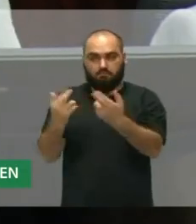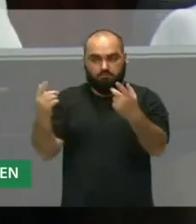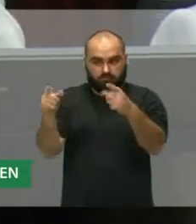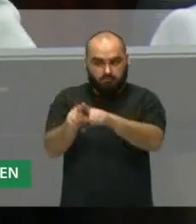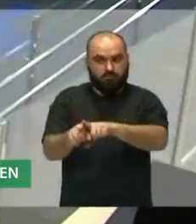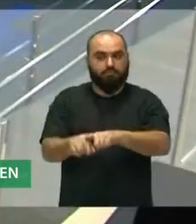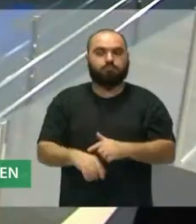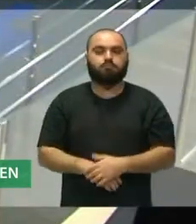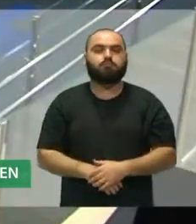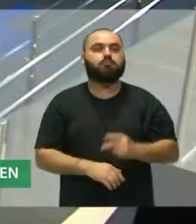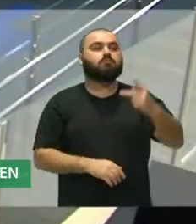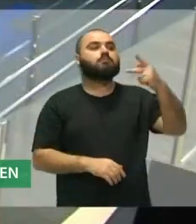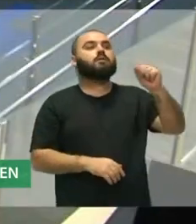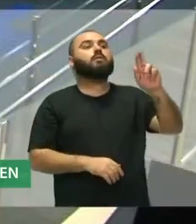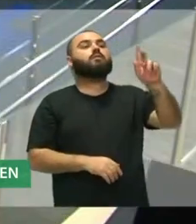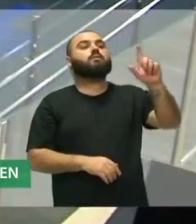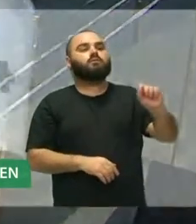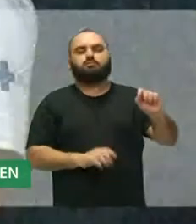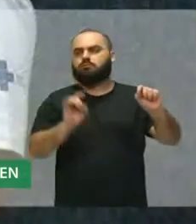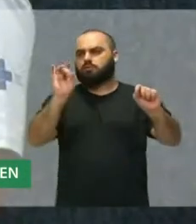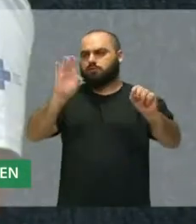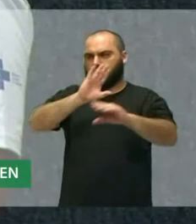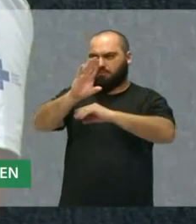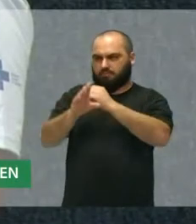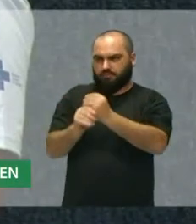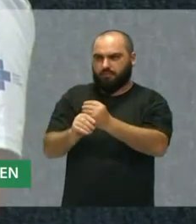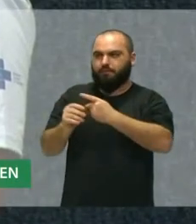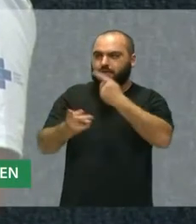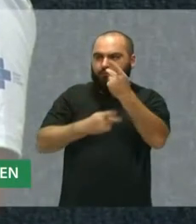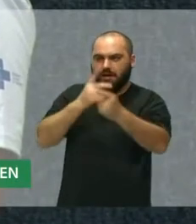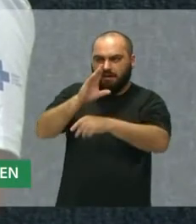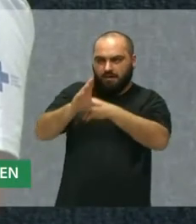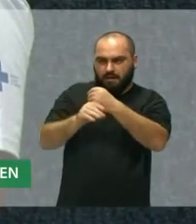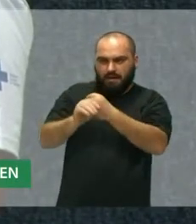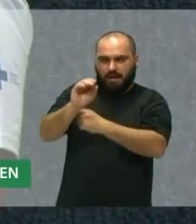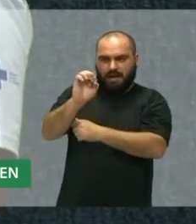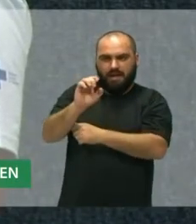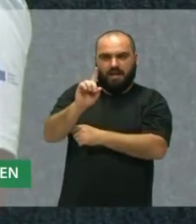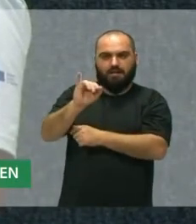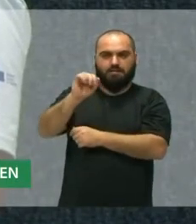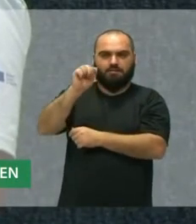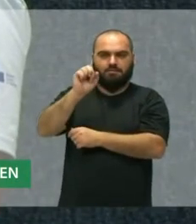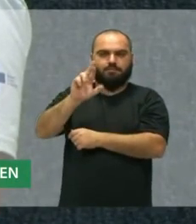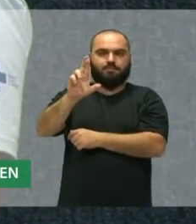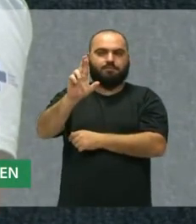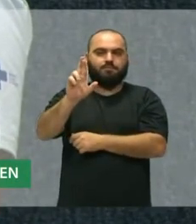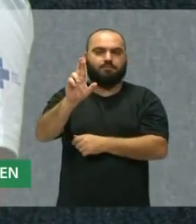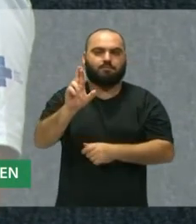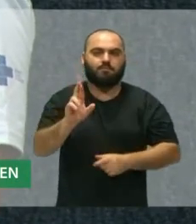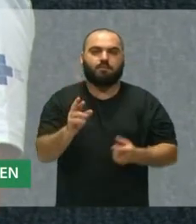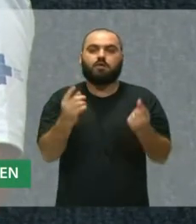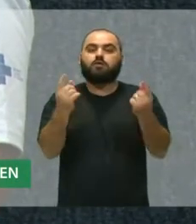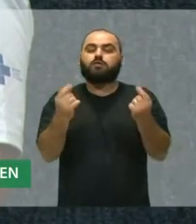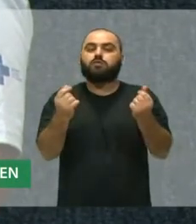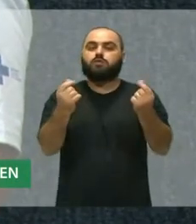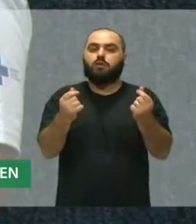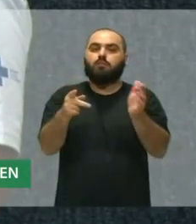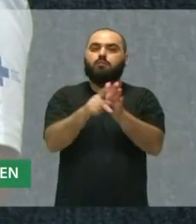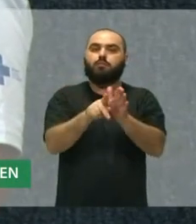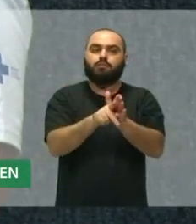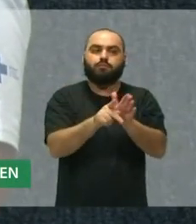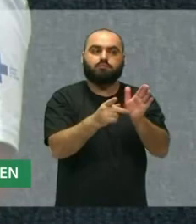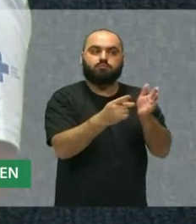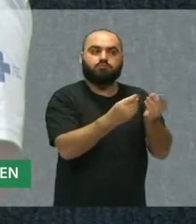não, Paulo? Eu só queria complementar a fala do Edmar com os dados do Conselho Nacional de Saúde. Os recursos que foram